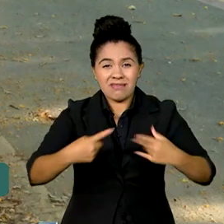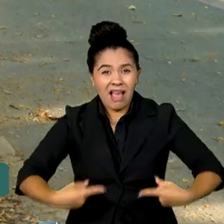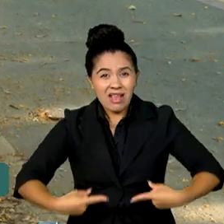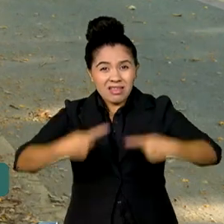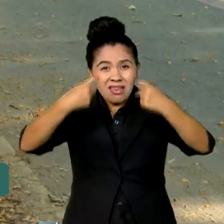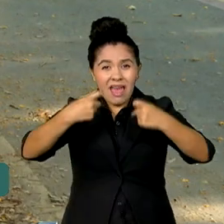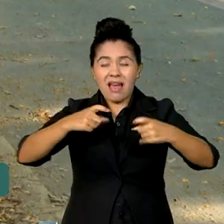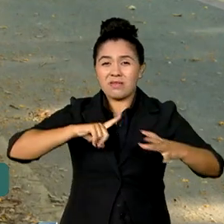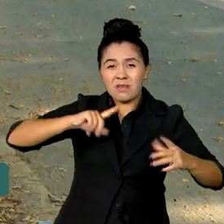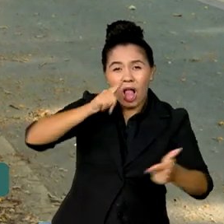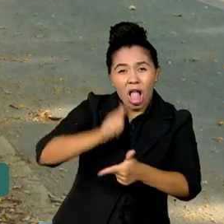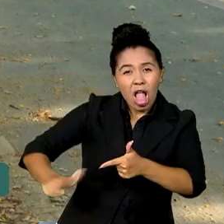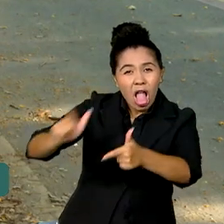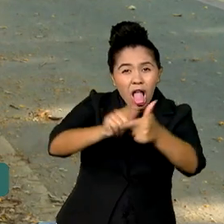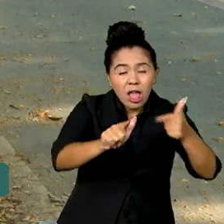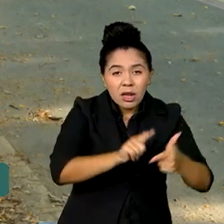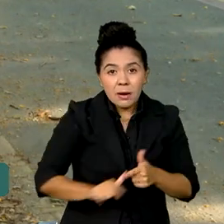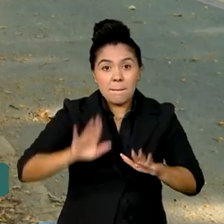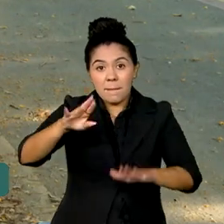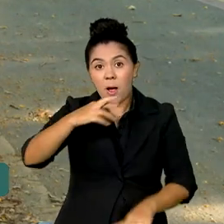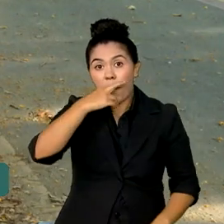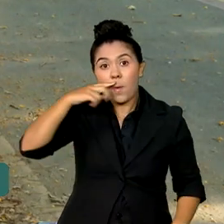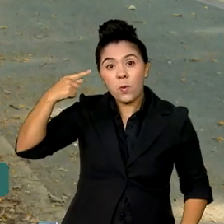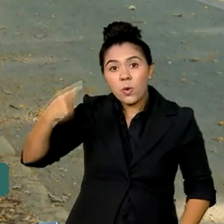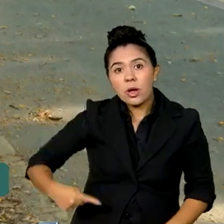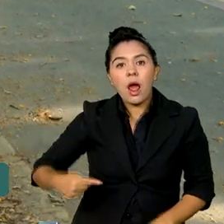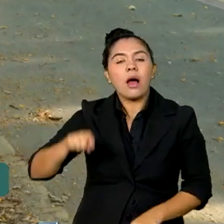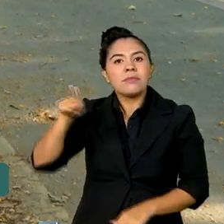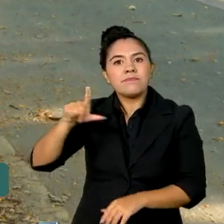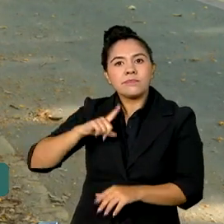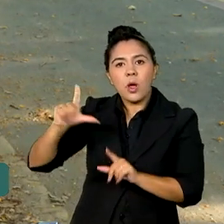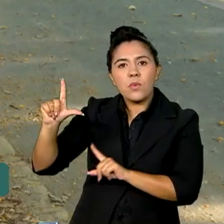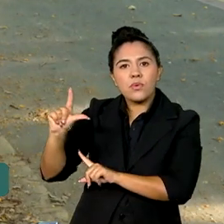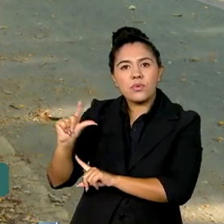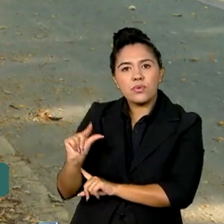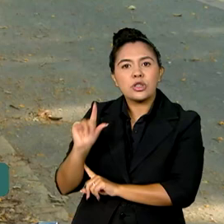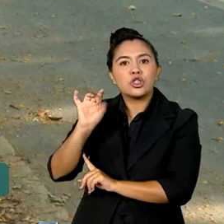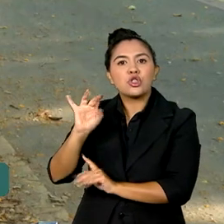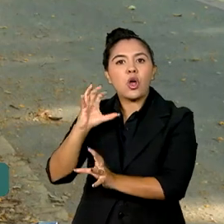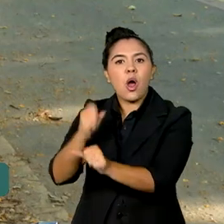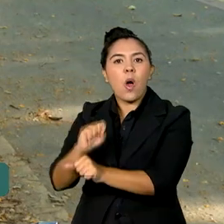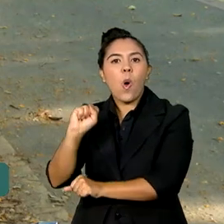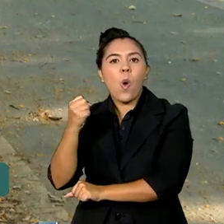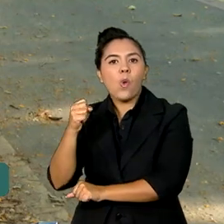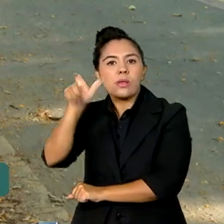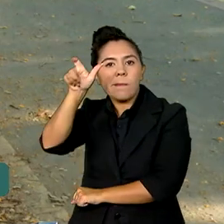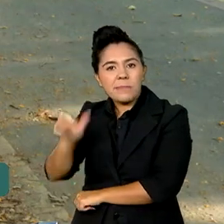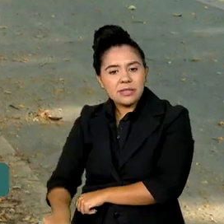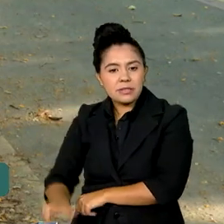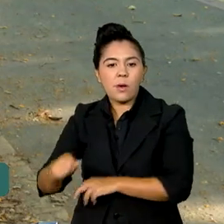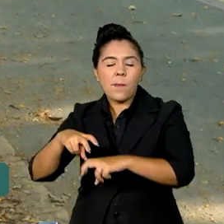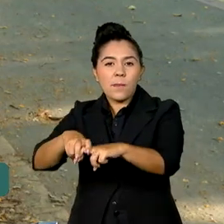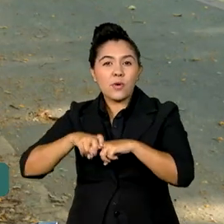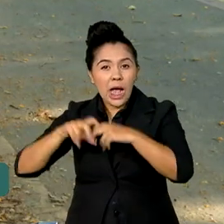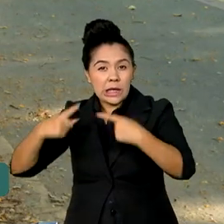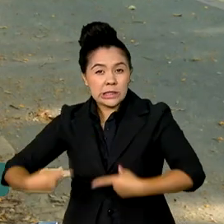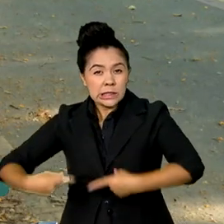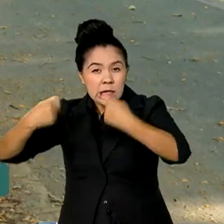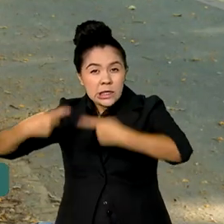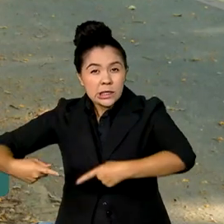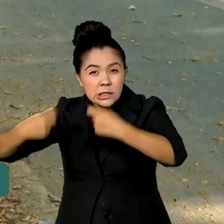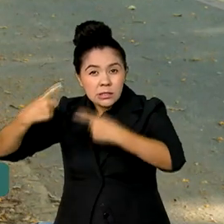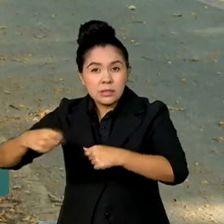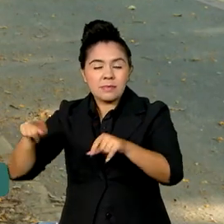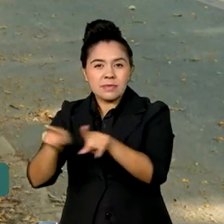país de origem. Já a Ucrânia registrou menos pedidos, com apenas 8 pessoas, devido ao conflito armado com a